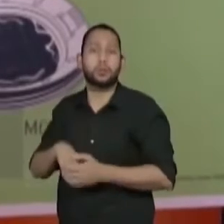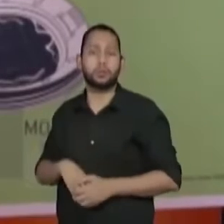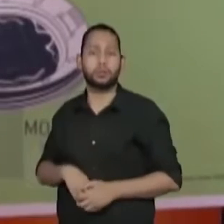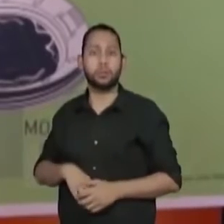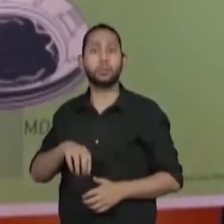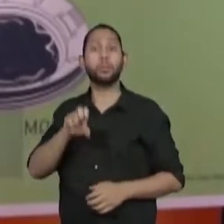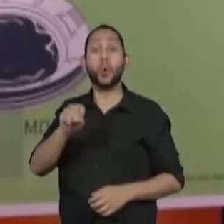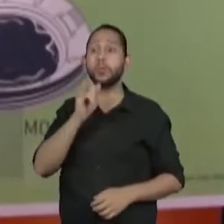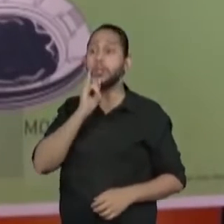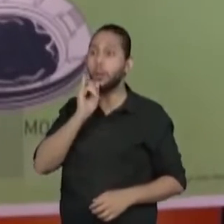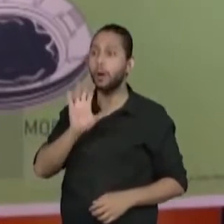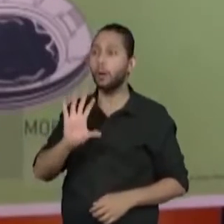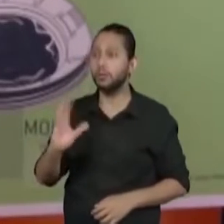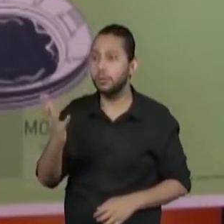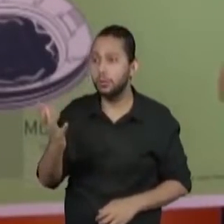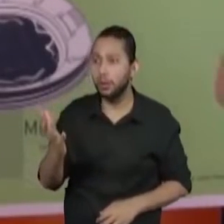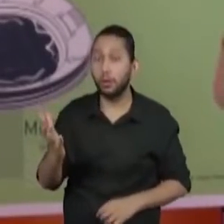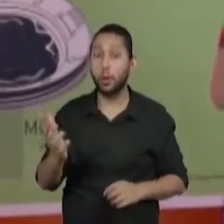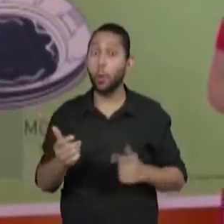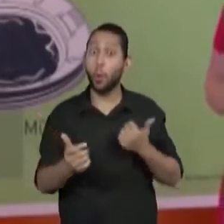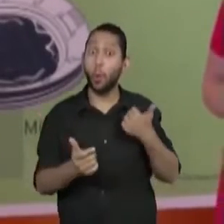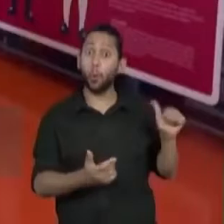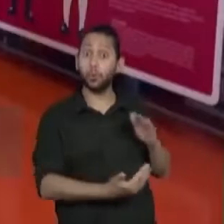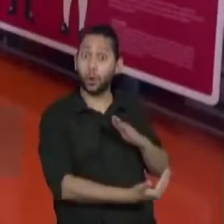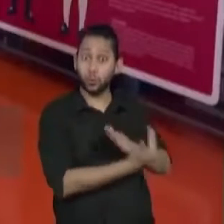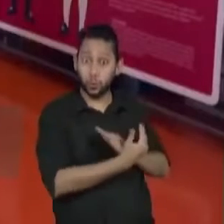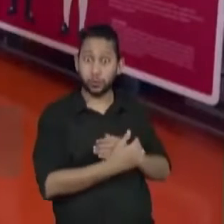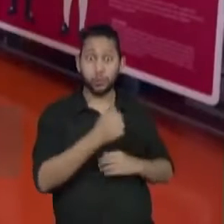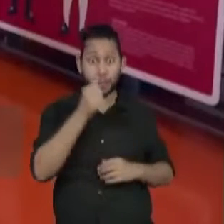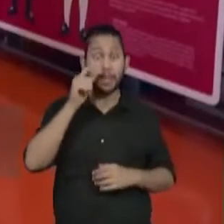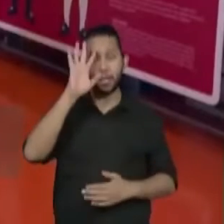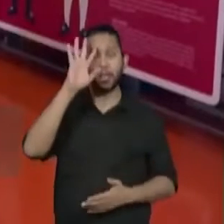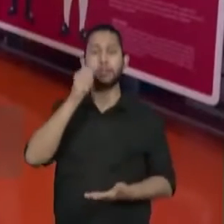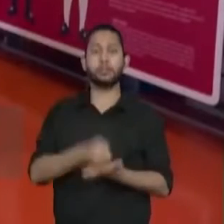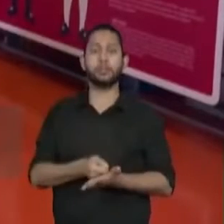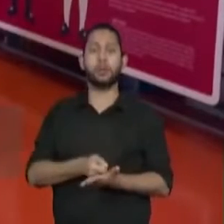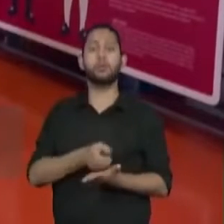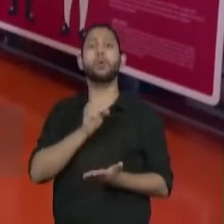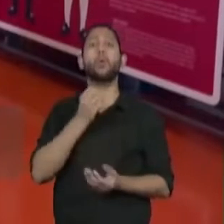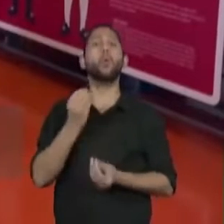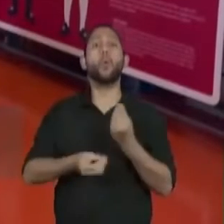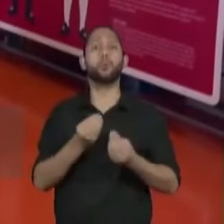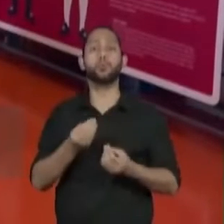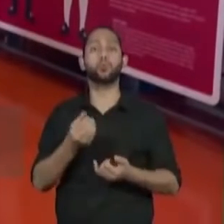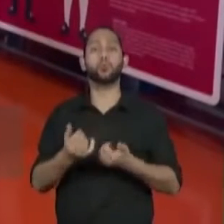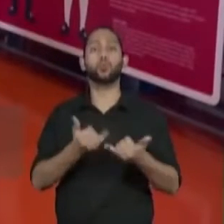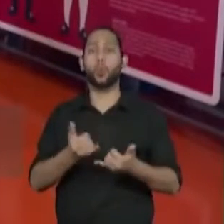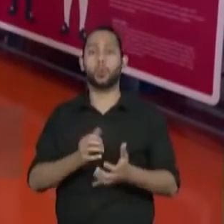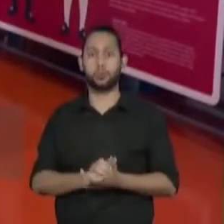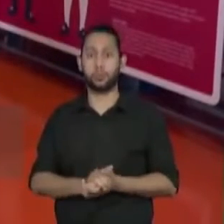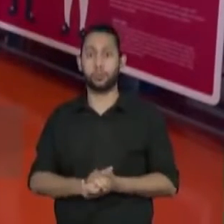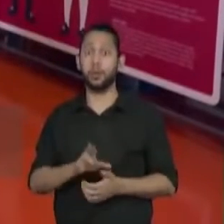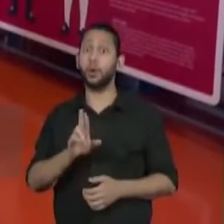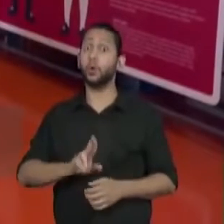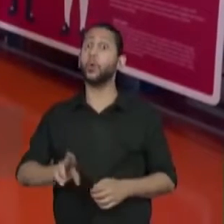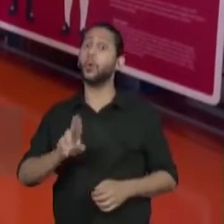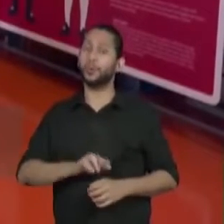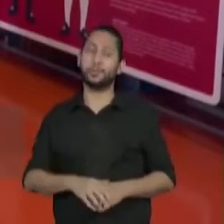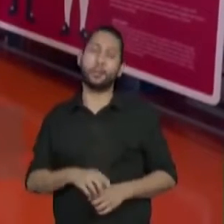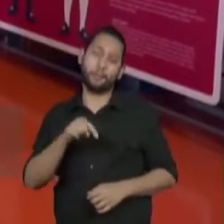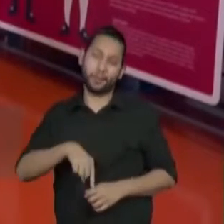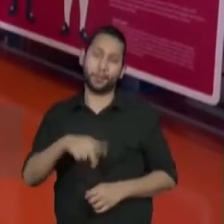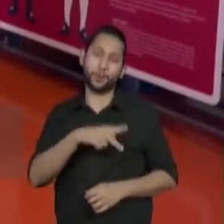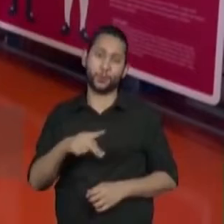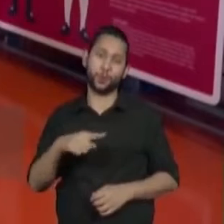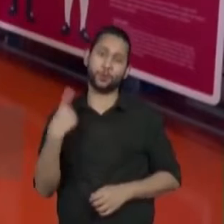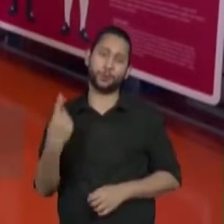voltar atrás com a ajuda do auxiliar, mas é ele que determina a partida. Isso mesmo. E aí ele usa aquilo que nós, professores de